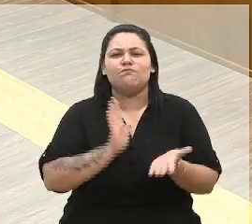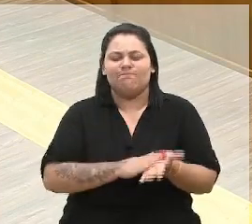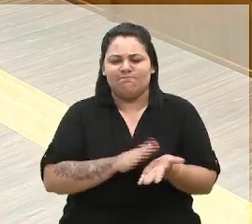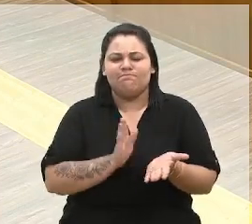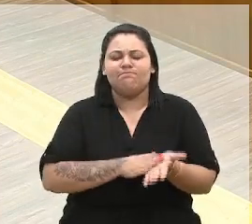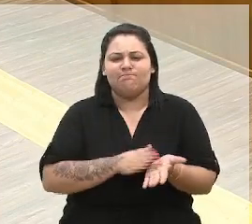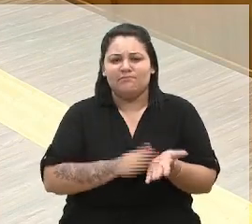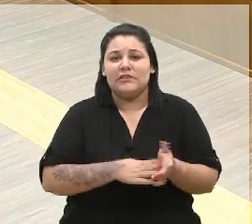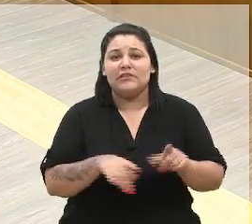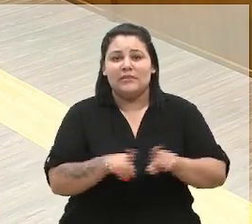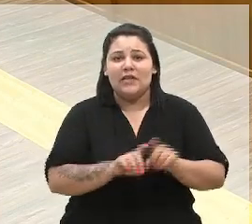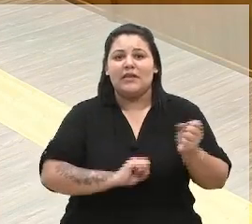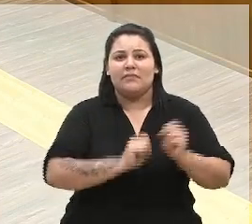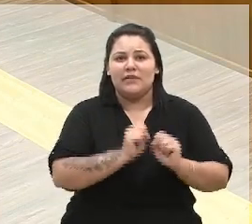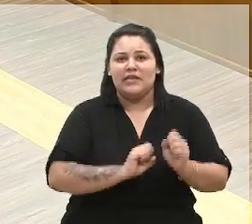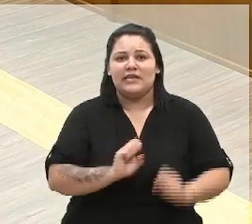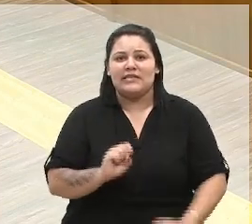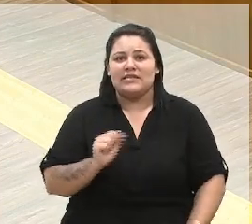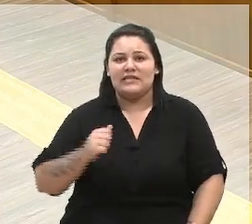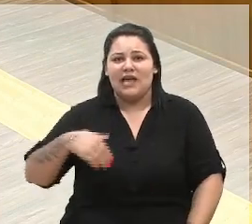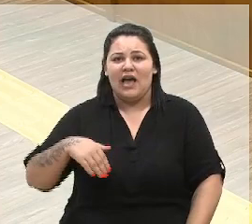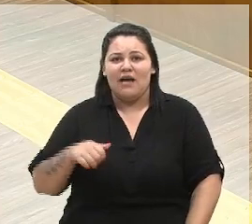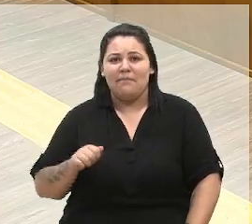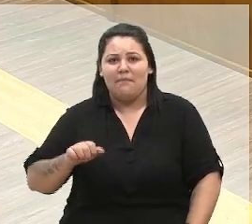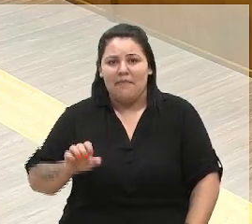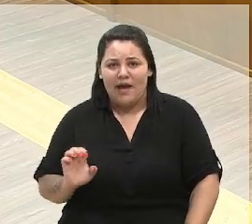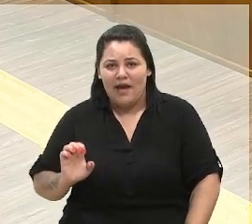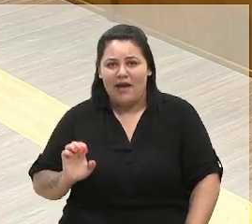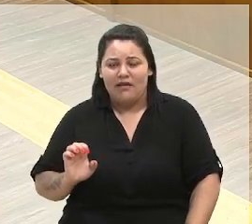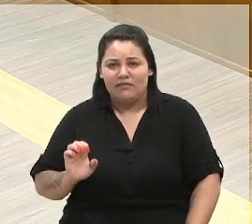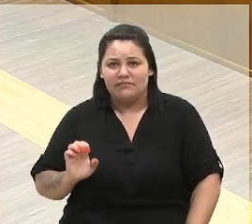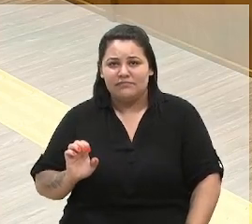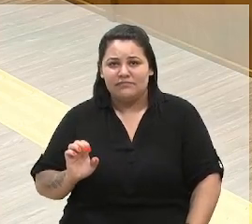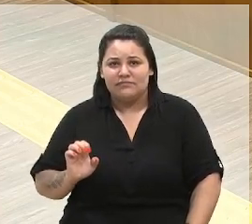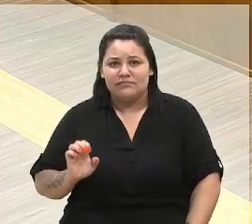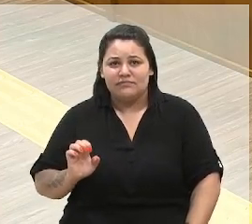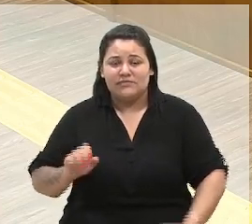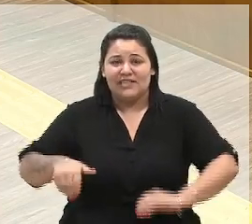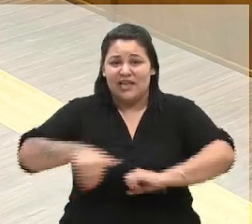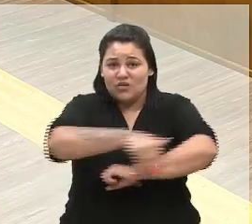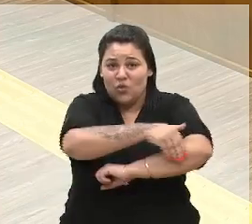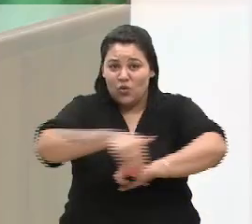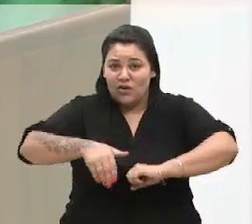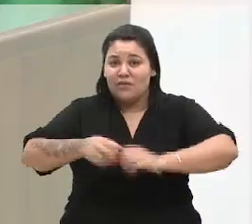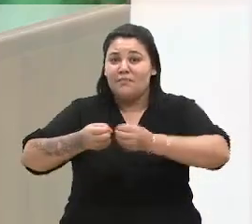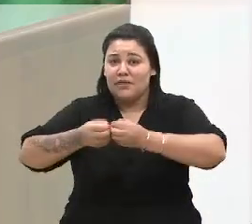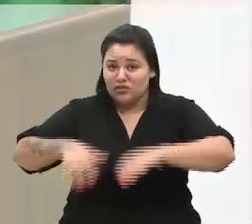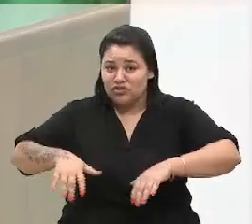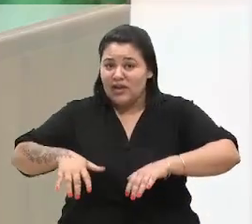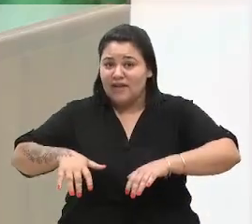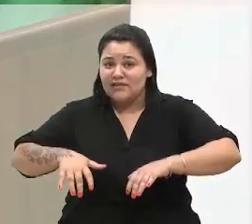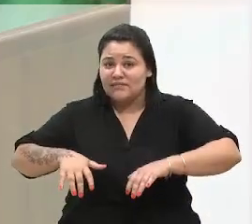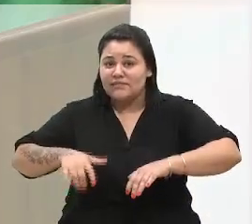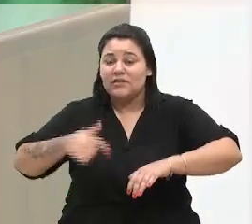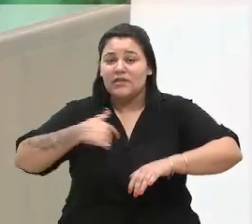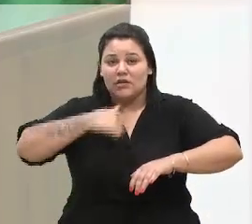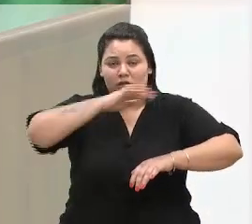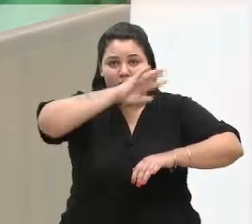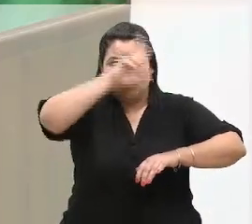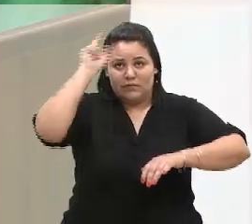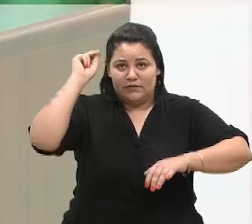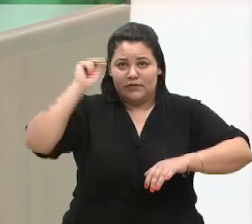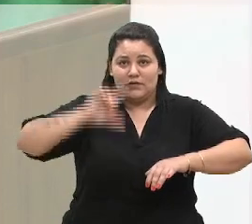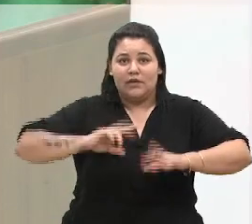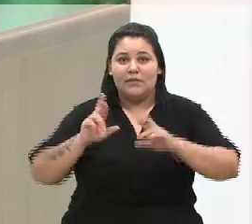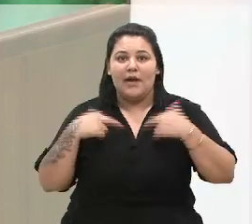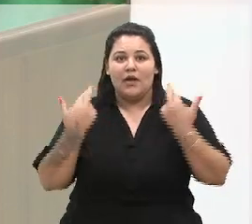do SAMAI na questão das vias que foram danificadas. E o prefeito tem mais uma reunião